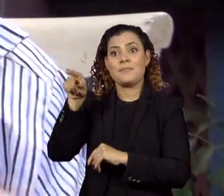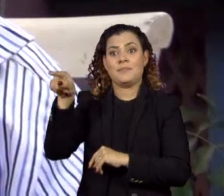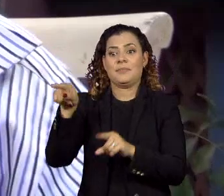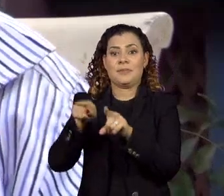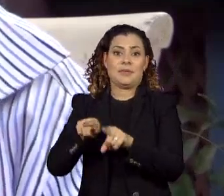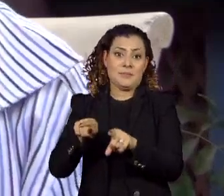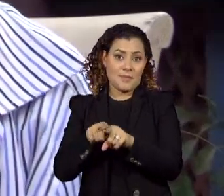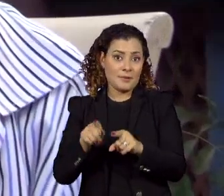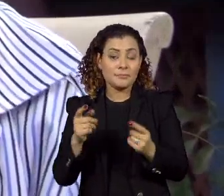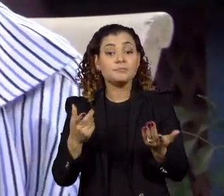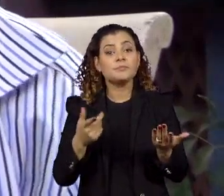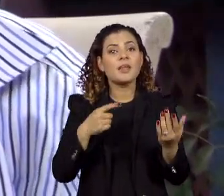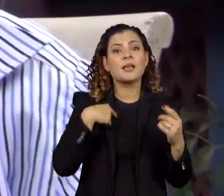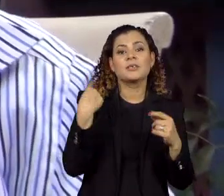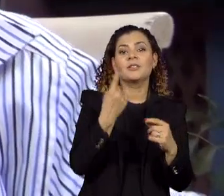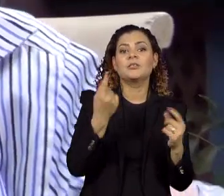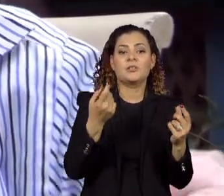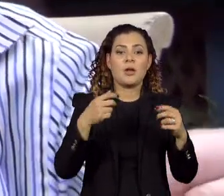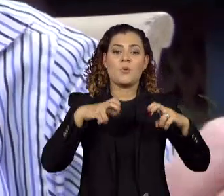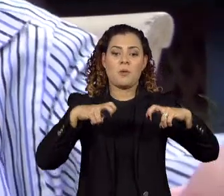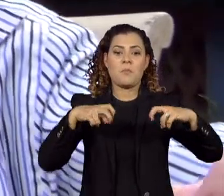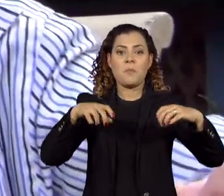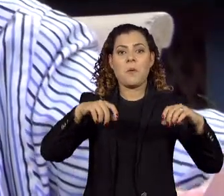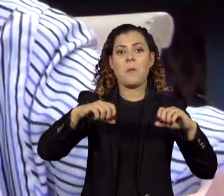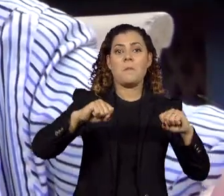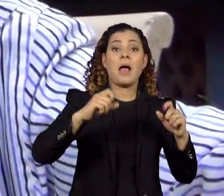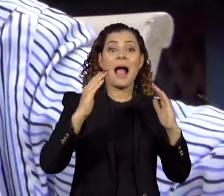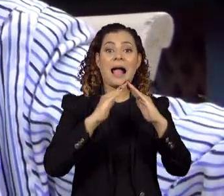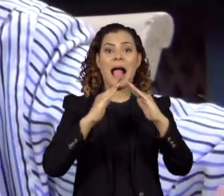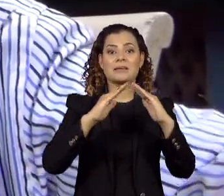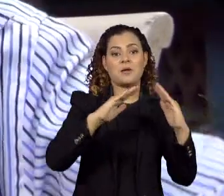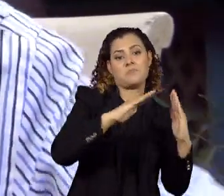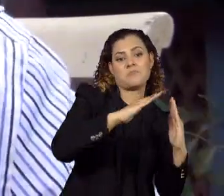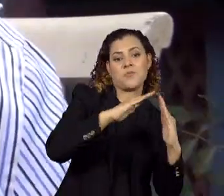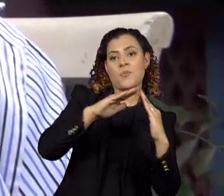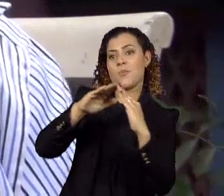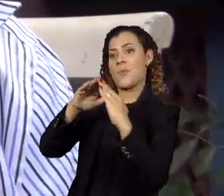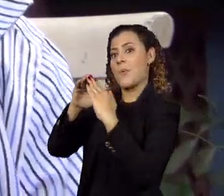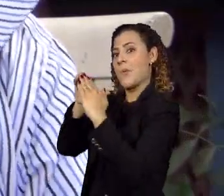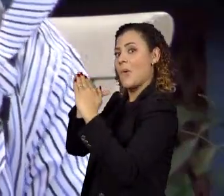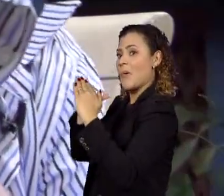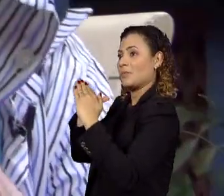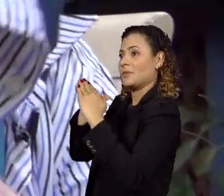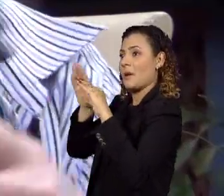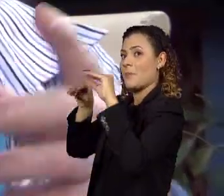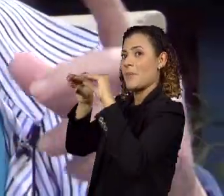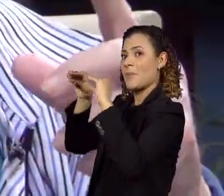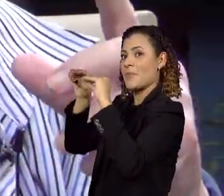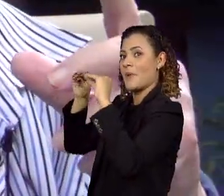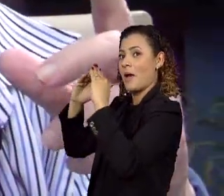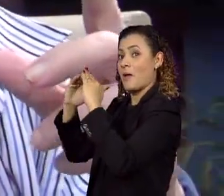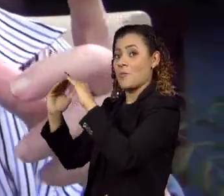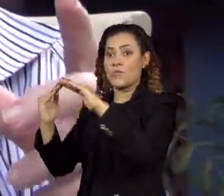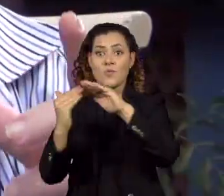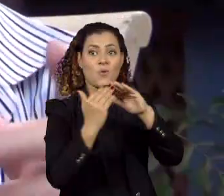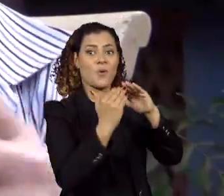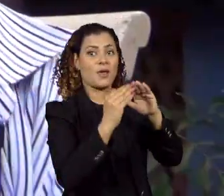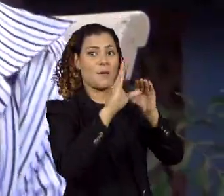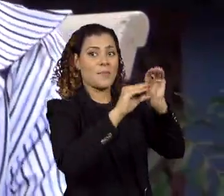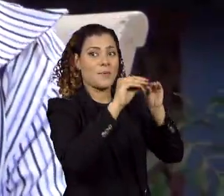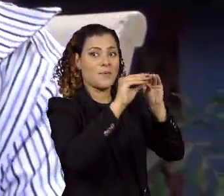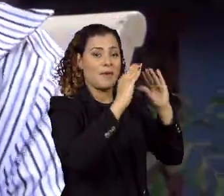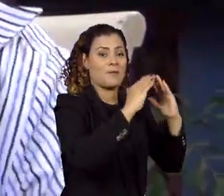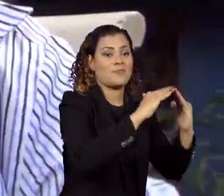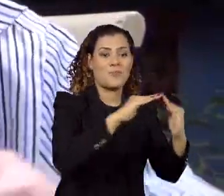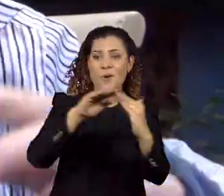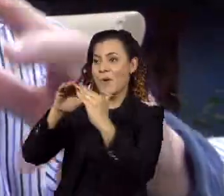esse público. E a gente girava a casinhola dos bonecos e ficávamos fazendo o público aqui. O público via